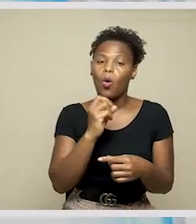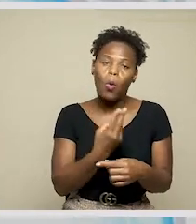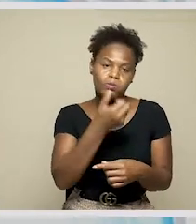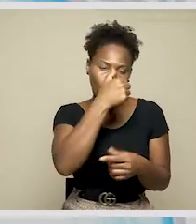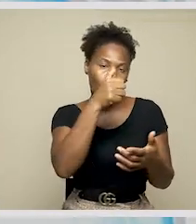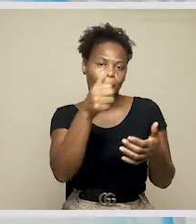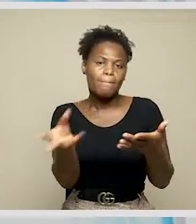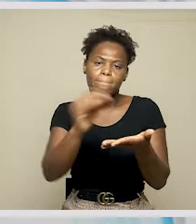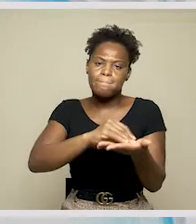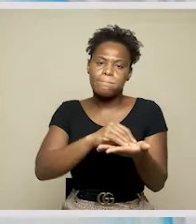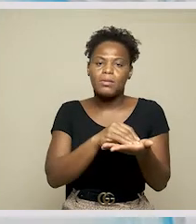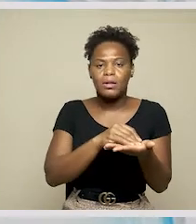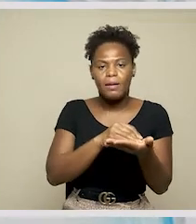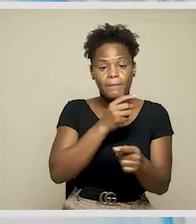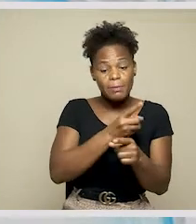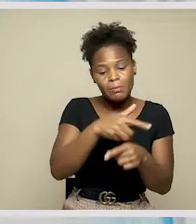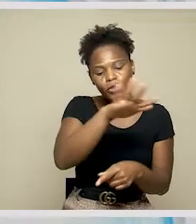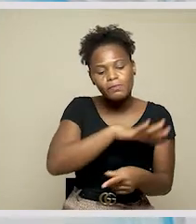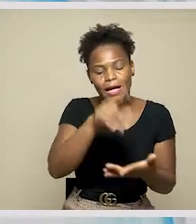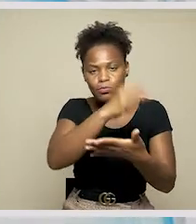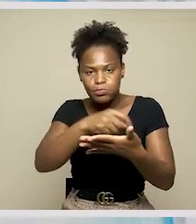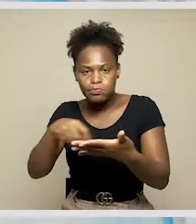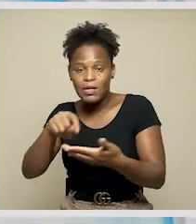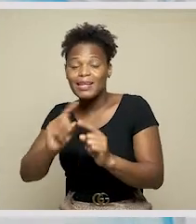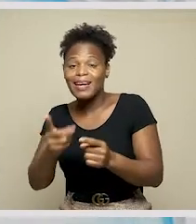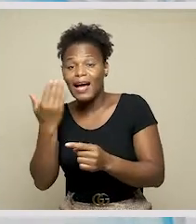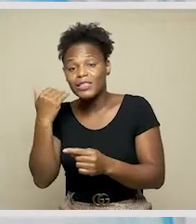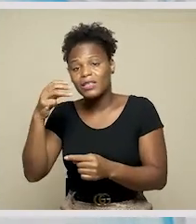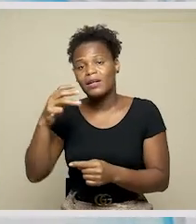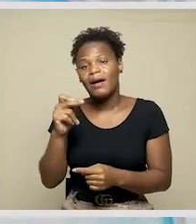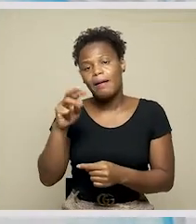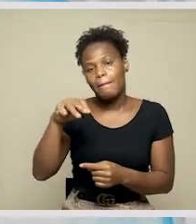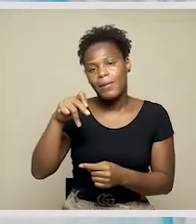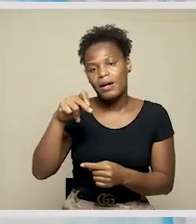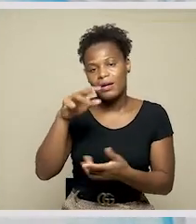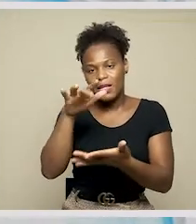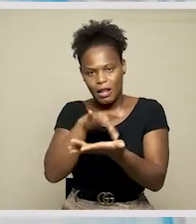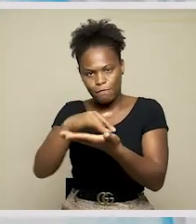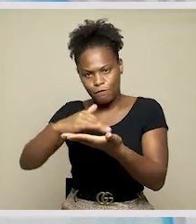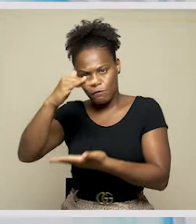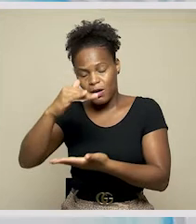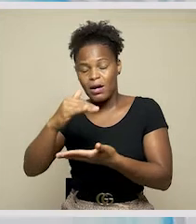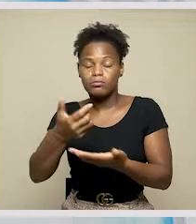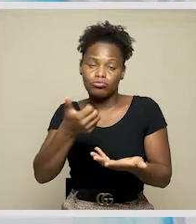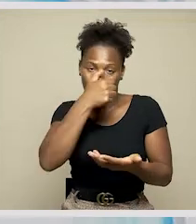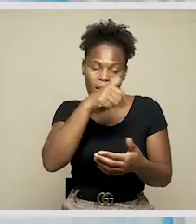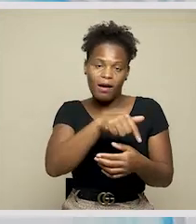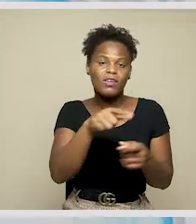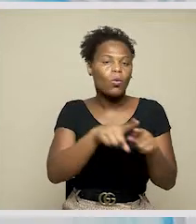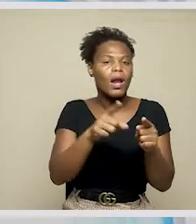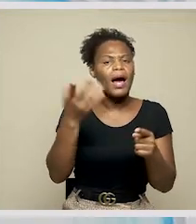preencher o mesmo espaço que preenchia o almanaque de lembranças luso-brasileiro